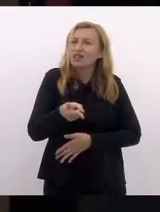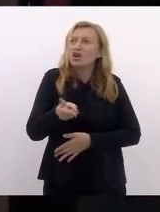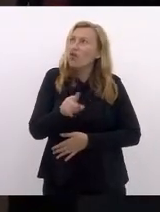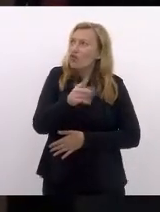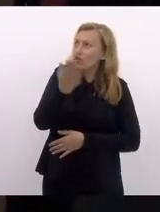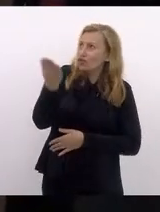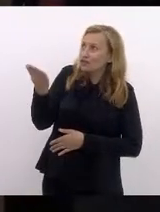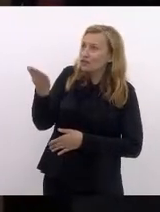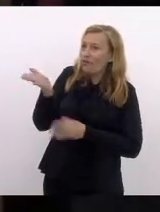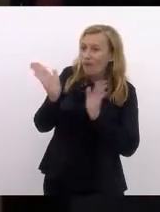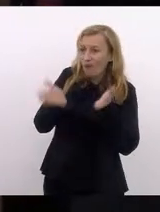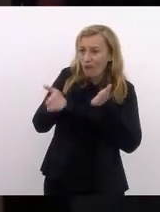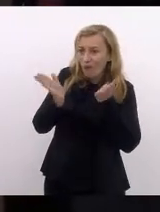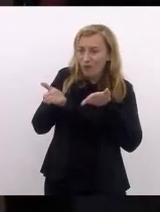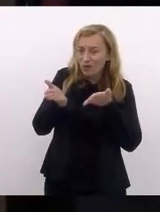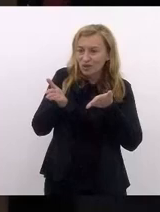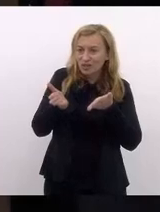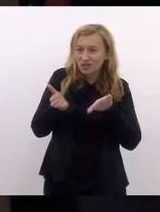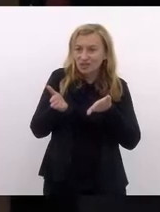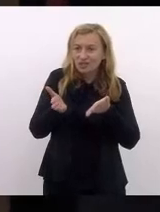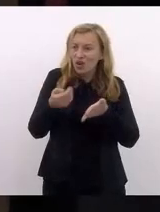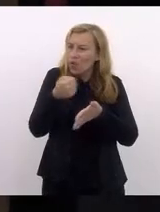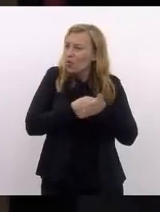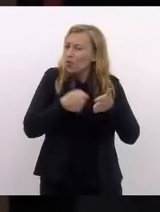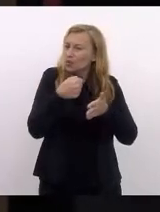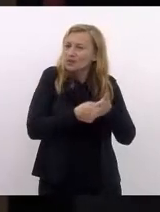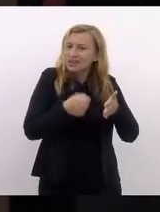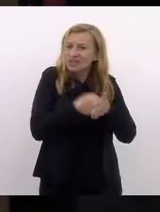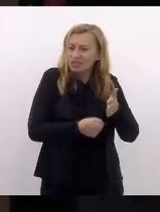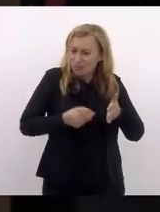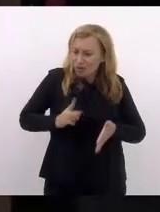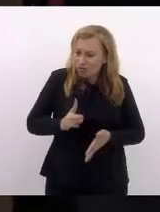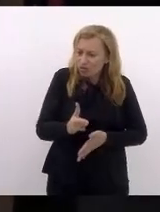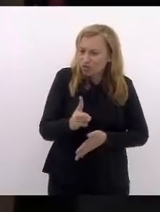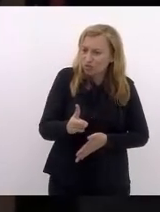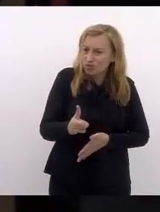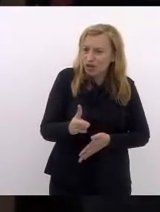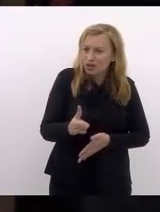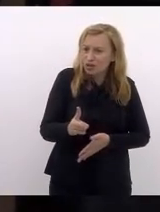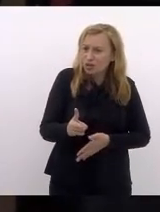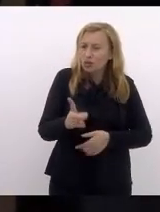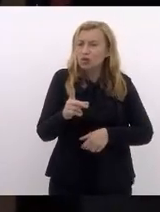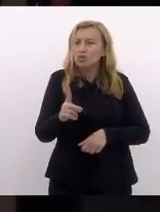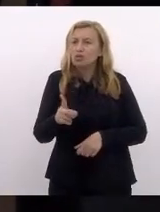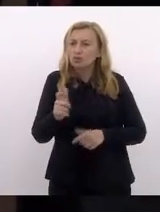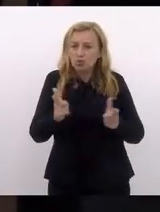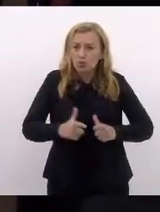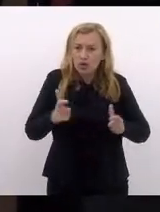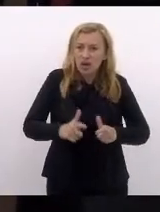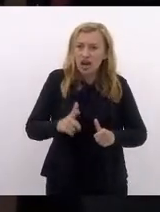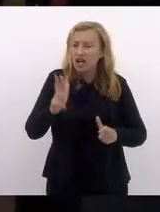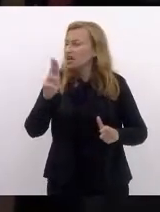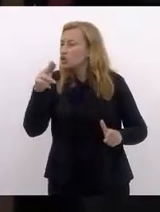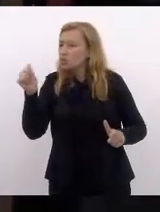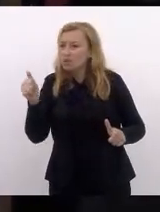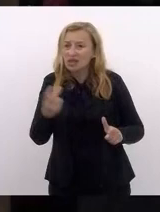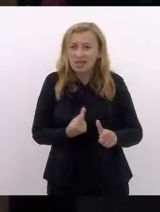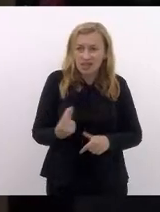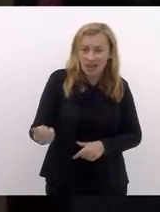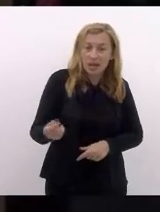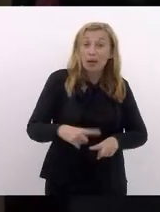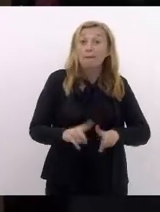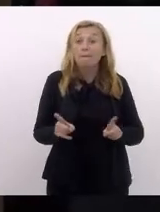vocês hoje tão aí né lutando para se manter no espaço que nunca deveriam ter saído